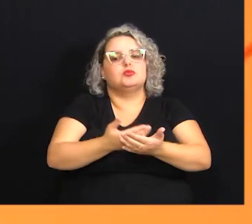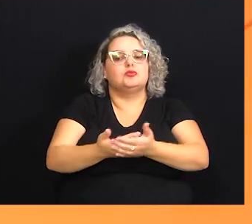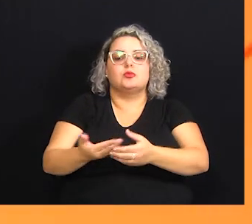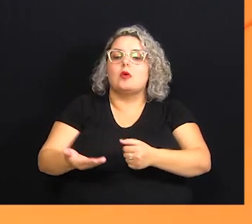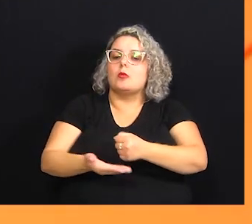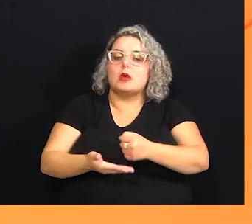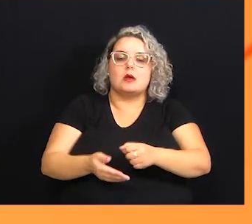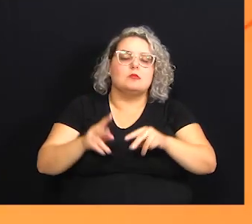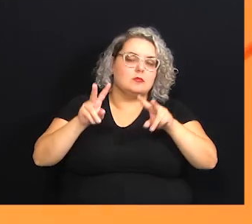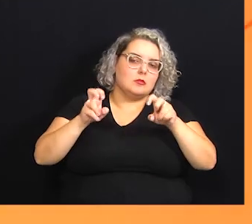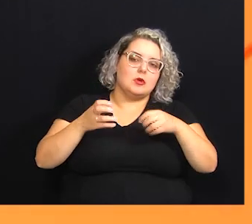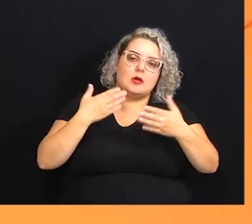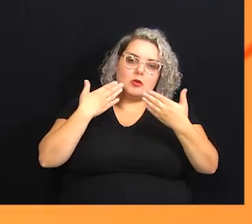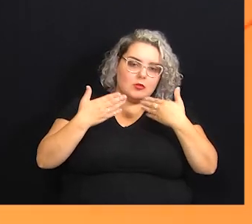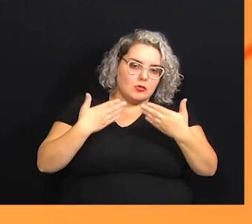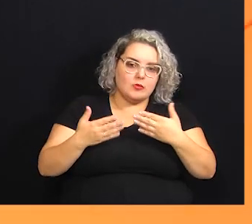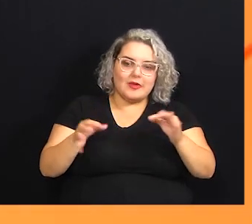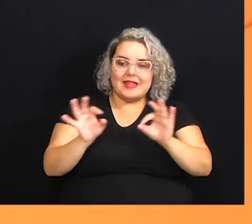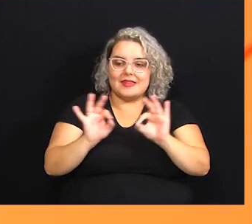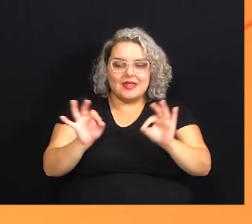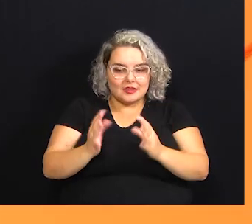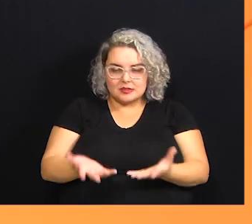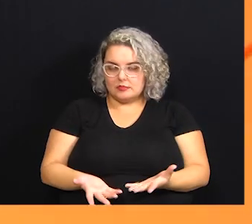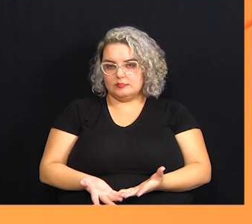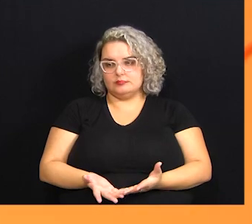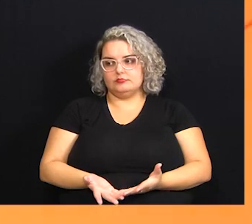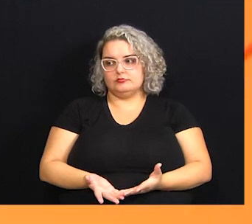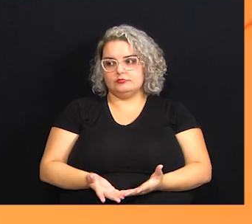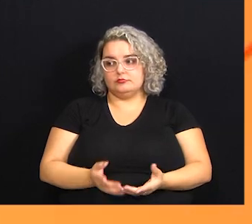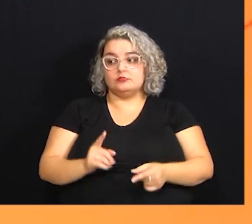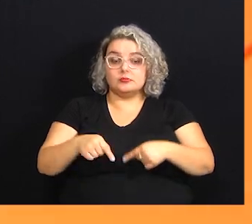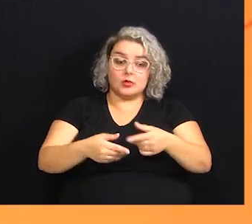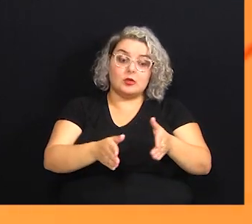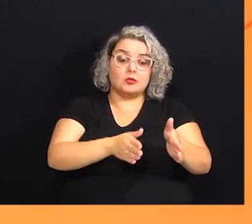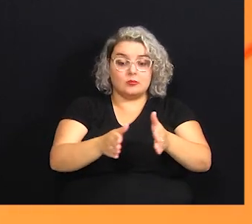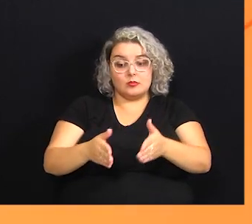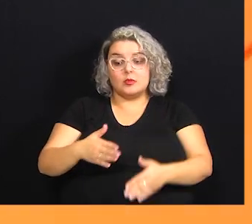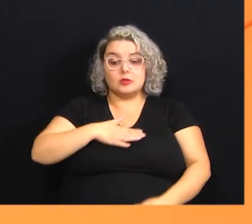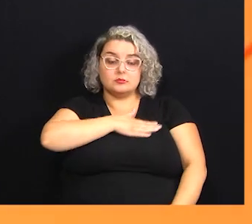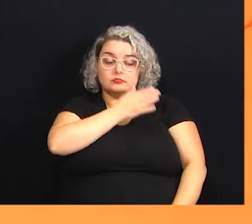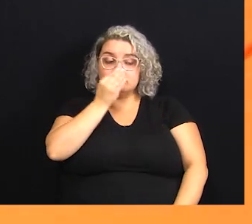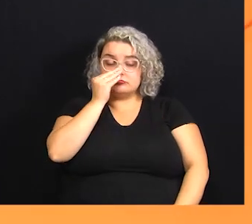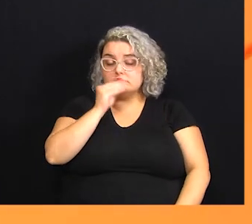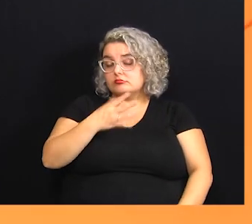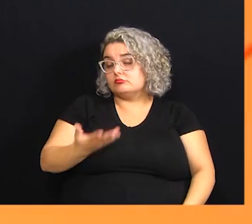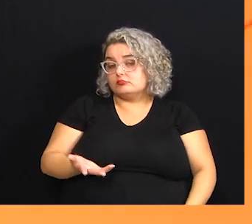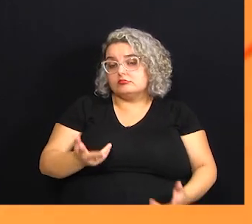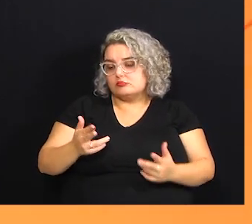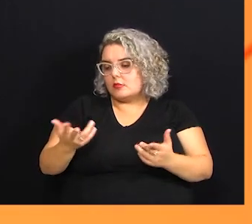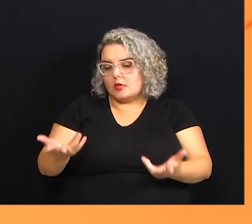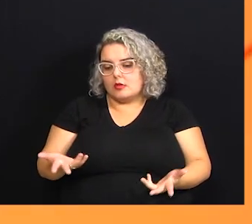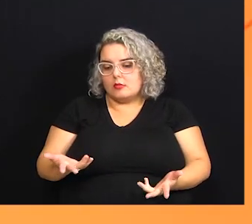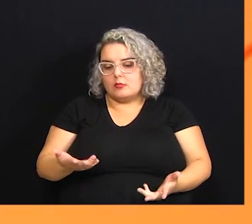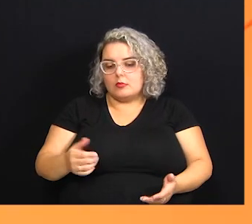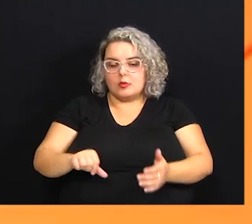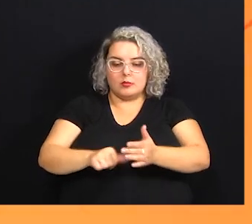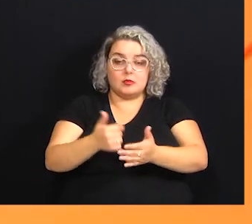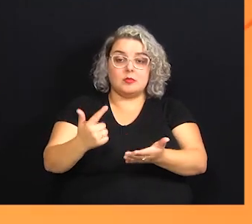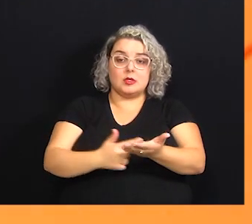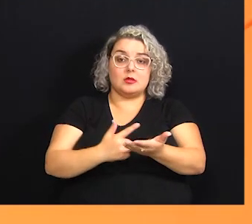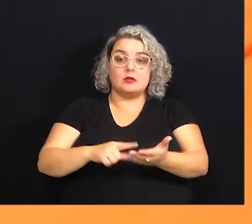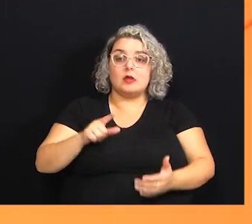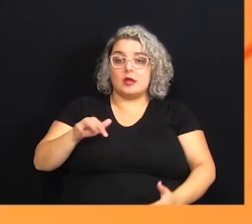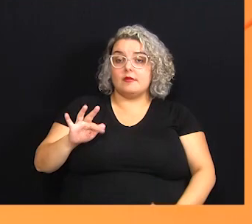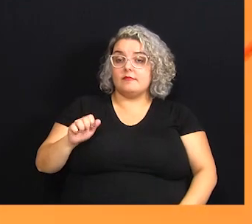mínimo sobre o assunto pra falar, tipo, nada. E outras situações de preconceito é igual. Eu peguei, o meu primeiro livro é